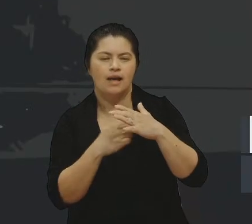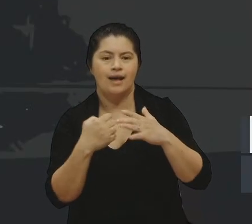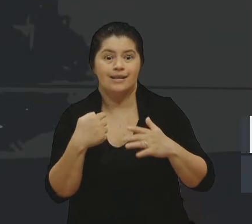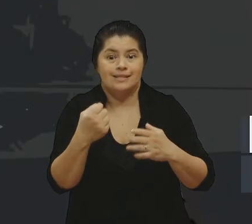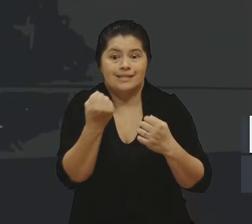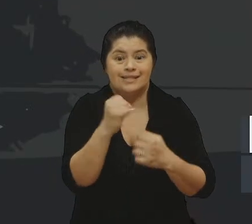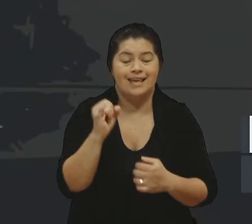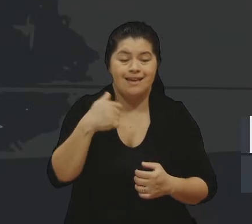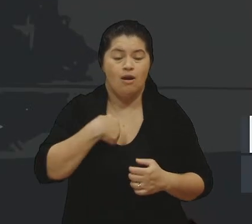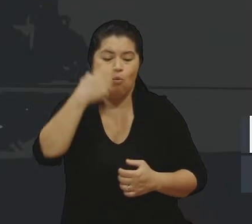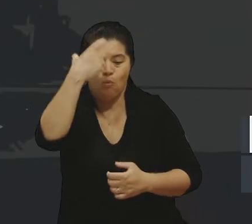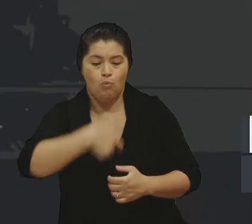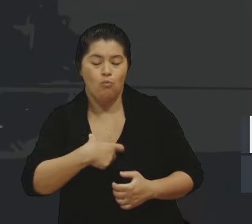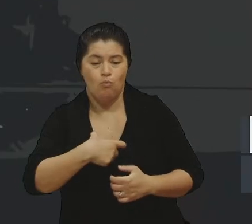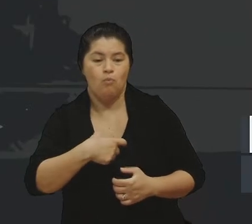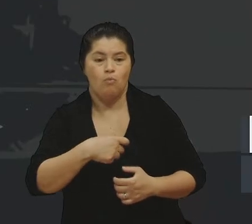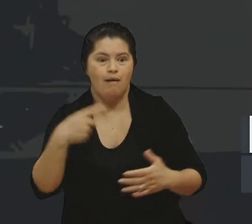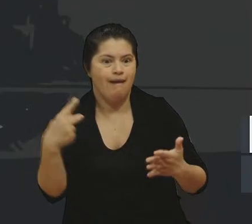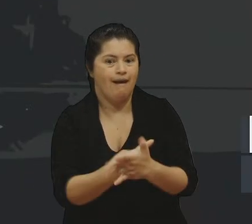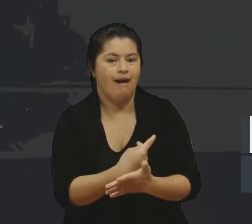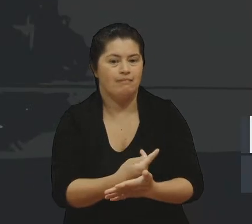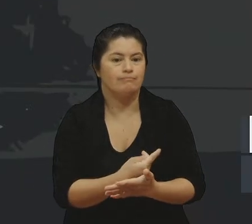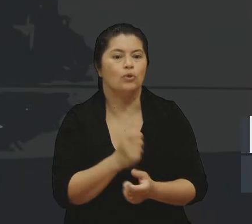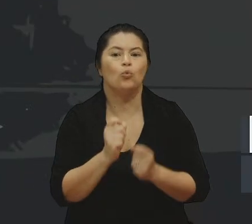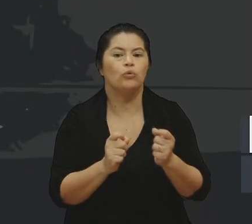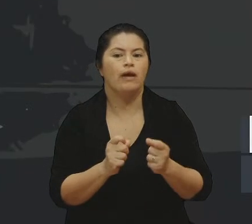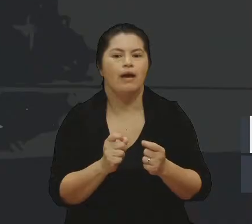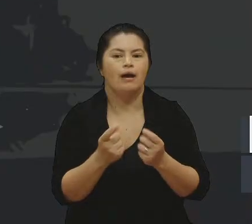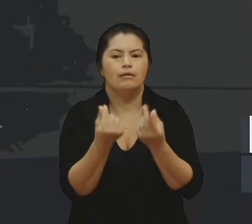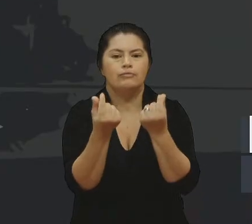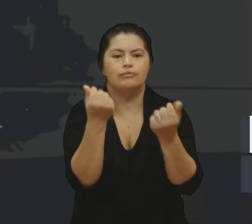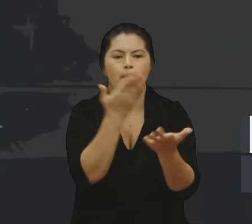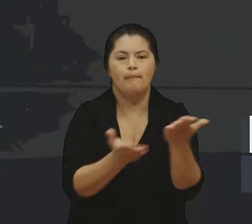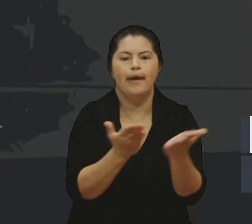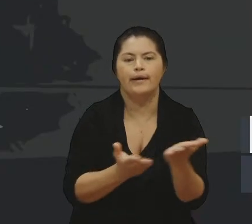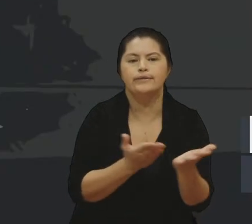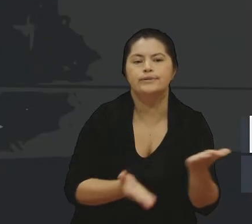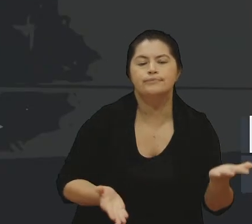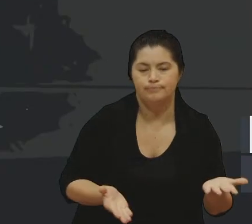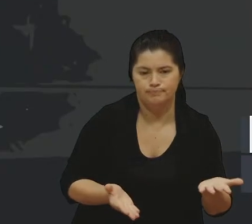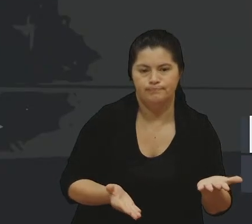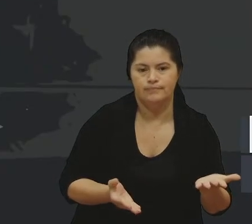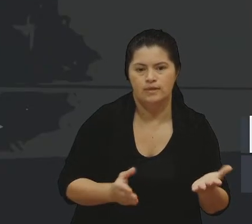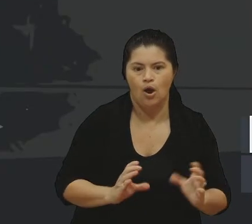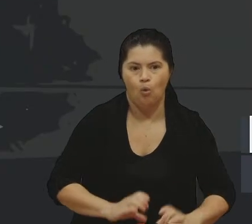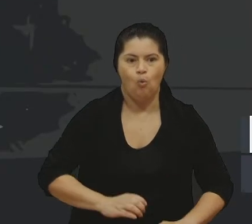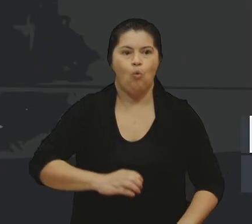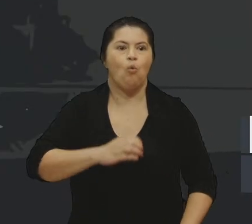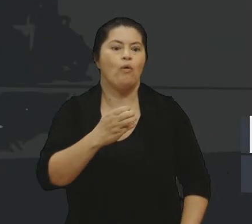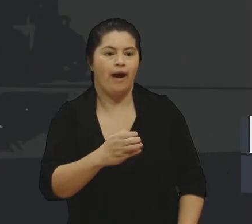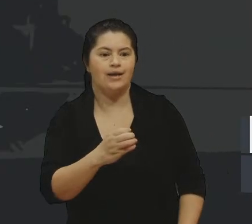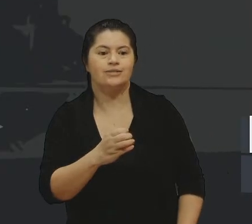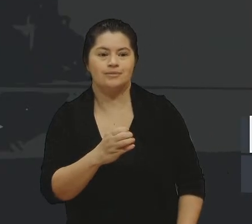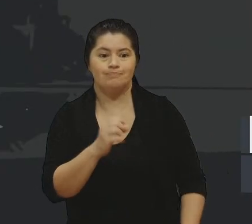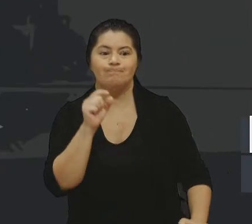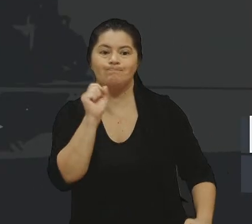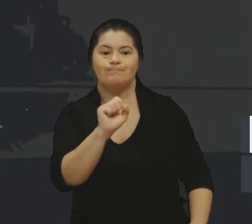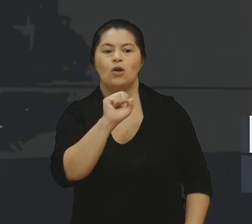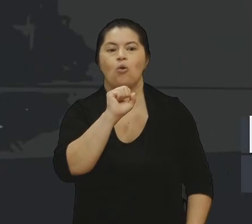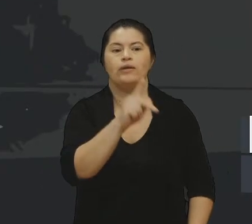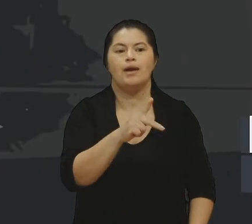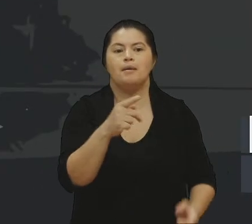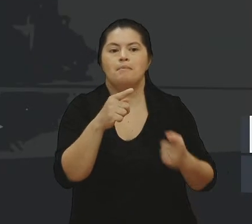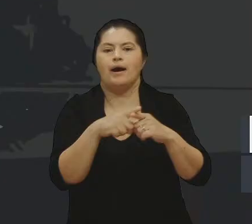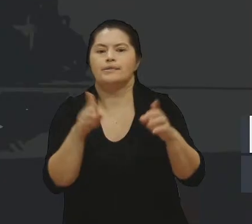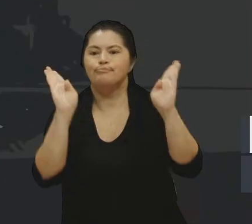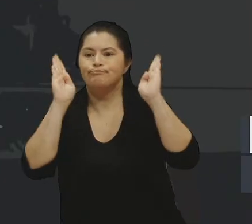quanto que eu erro, qual é o tamanho do prejuízo que eu levo? Porque coragem é uma coisa, tolice é outra. E eu já vou mostrar